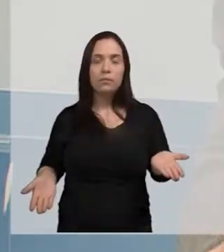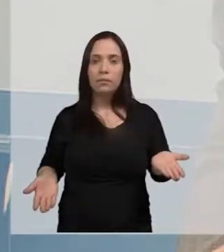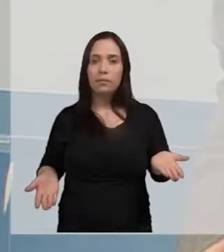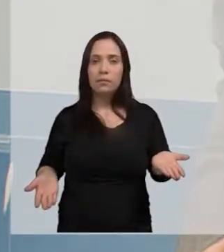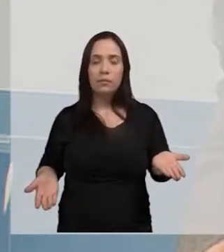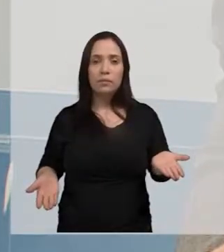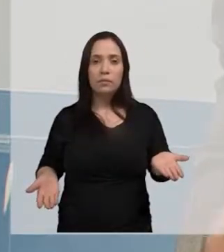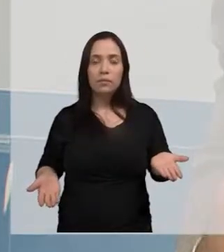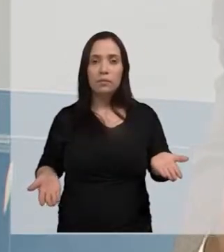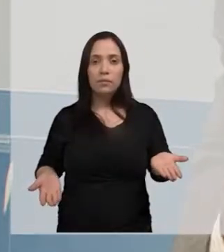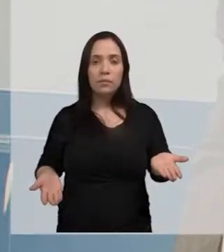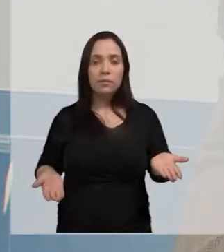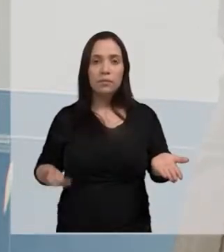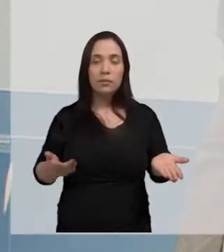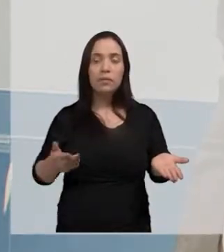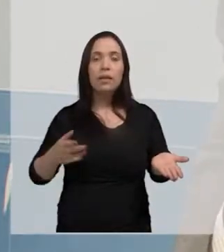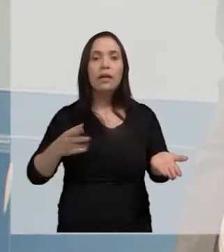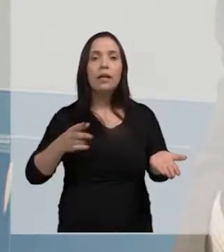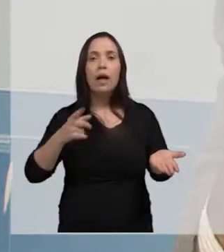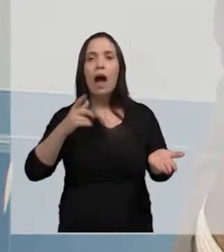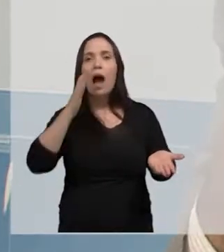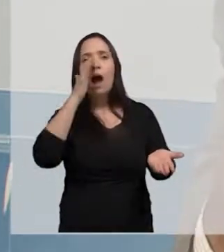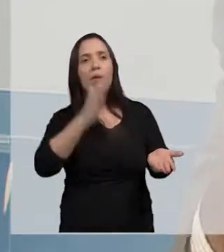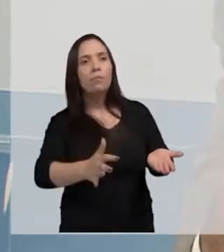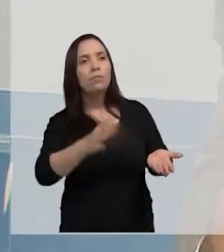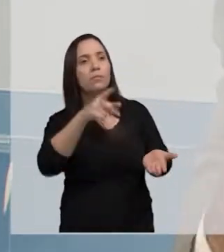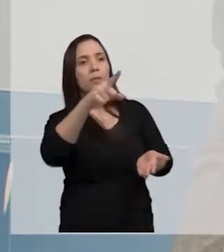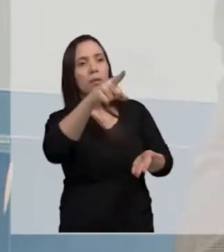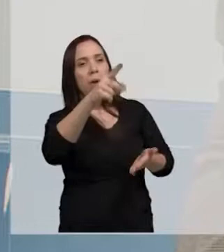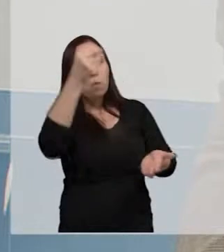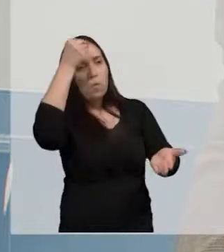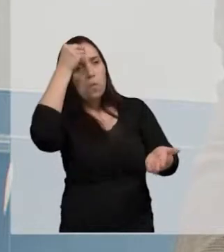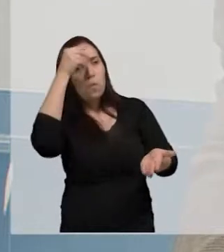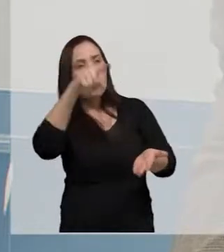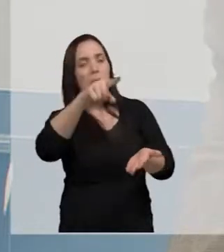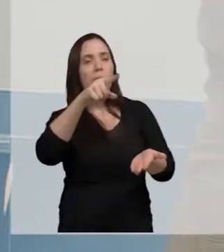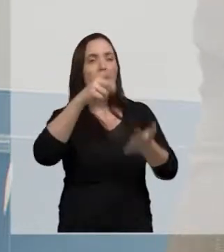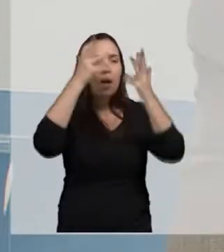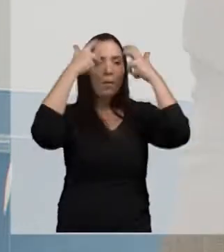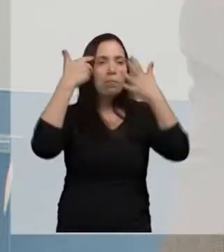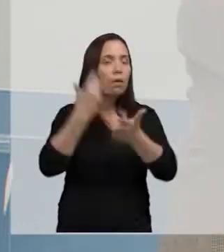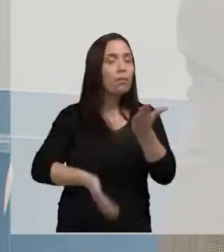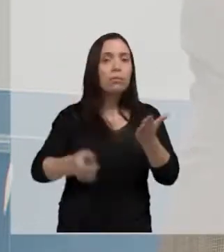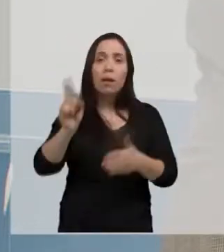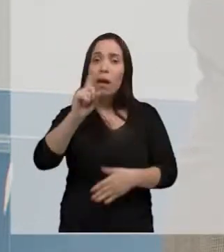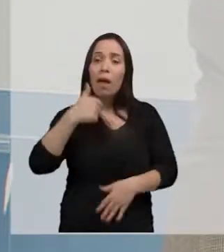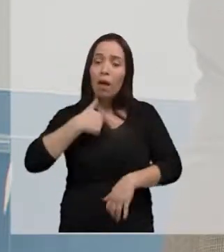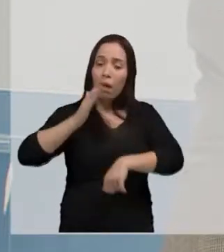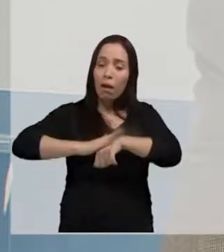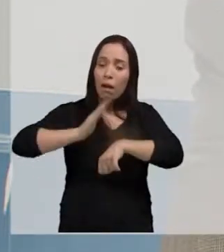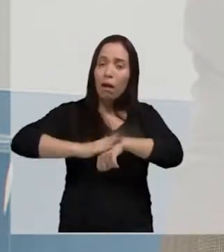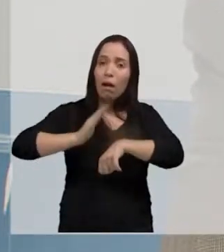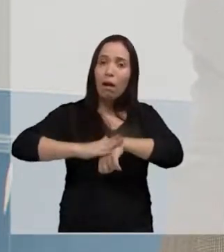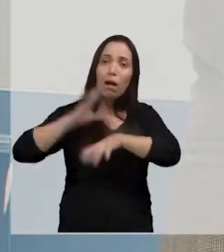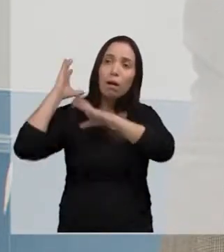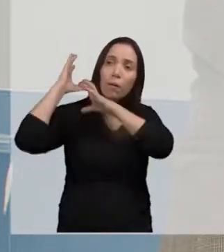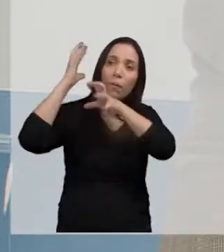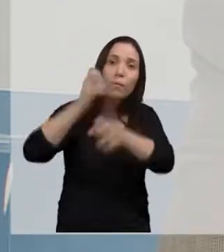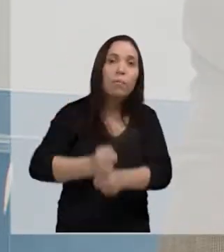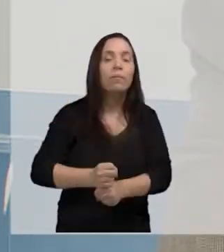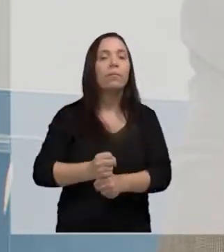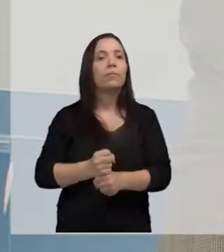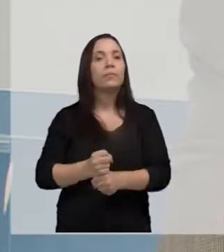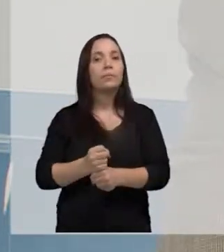ninguém. Quem atribuiu a derrota do Eunício a quem? A ele. O que o Luiz colocou, esse quadro que o Luiz